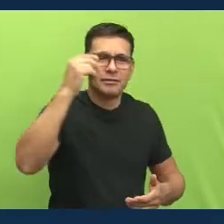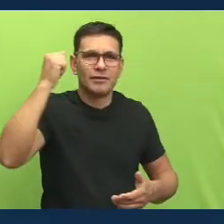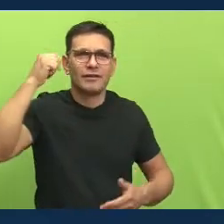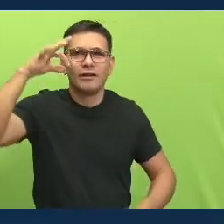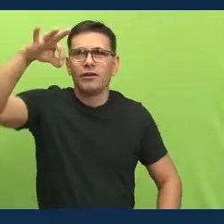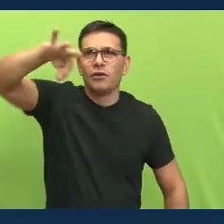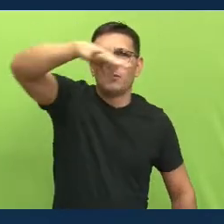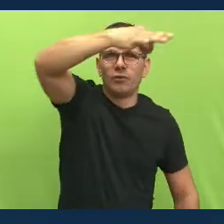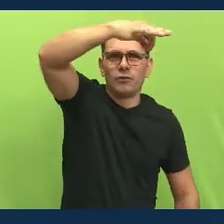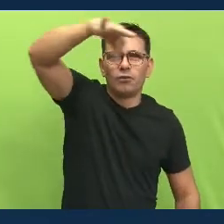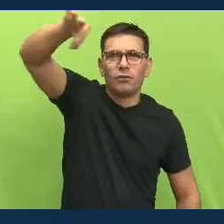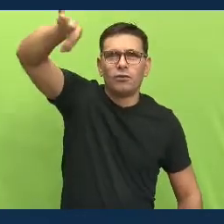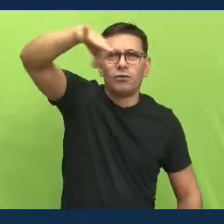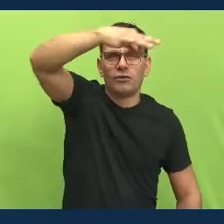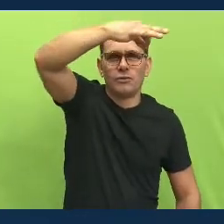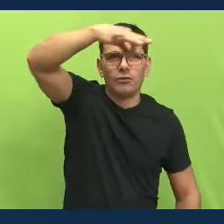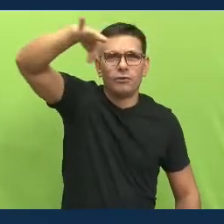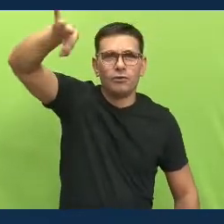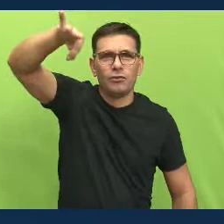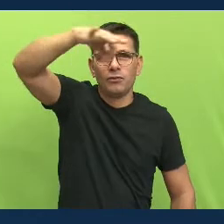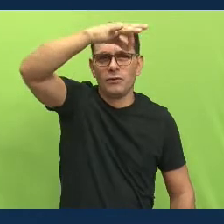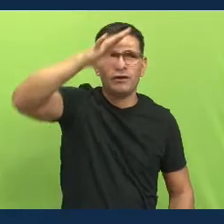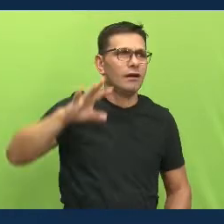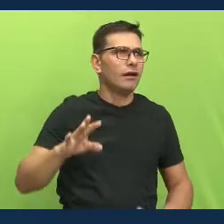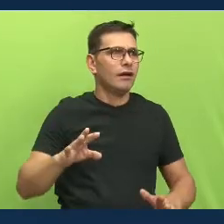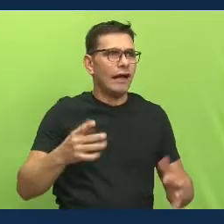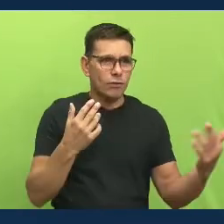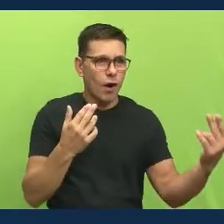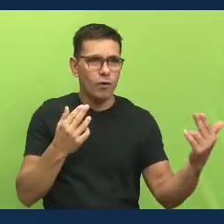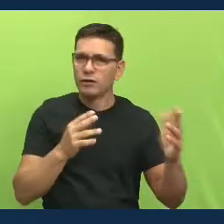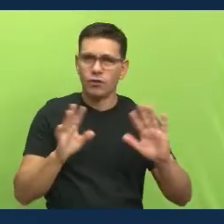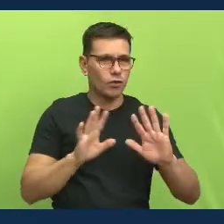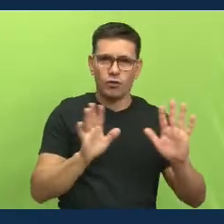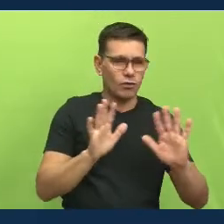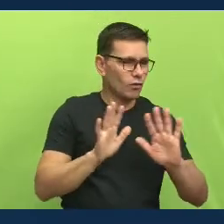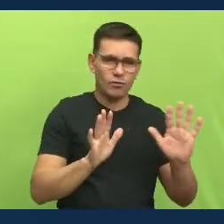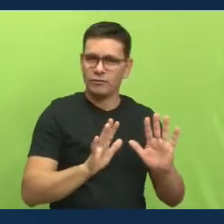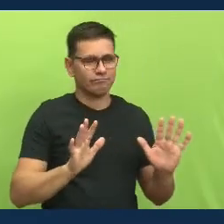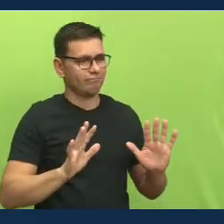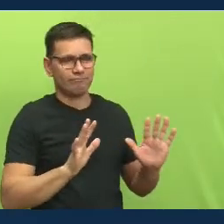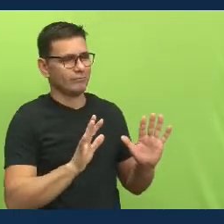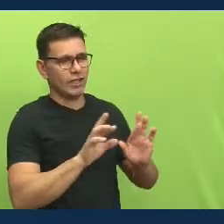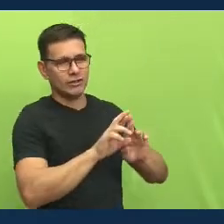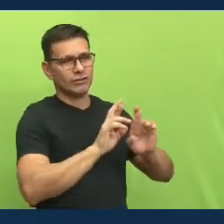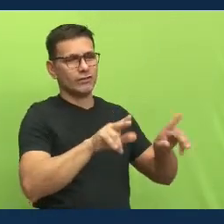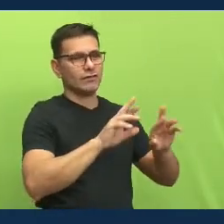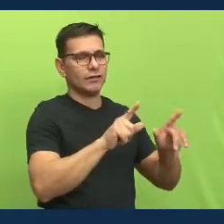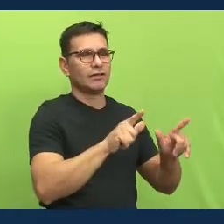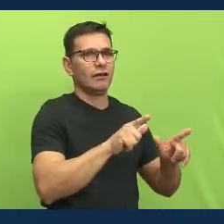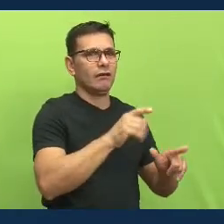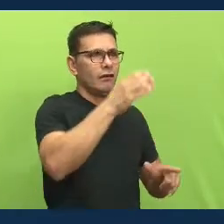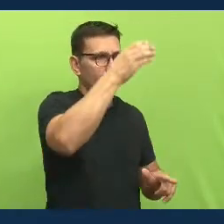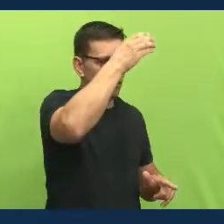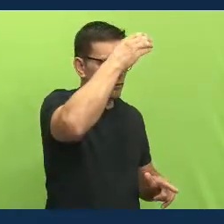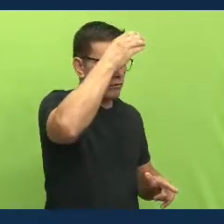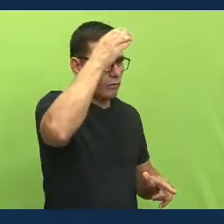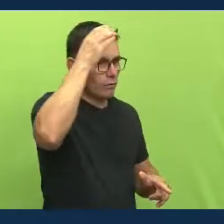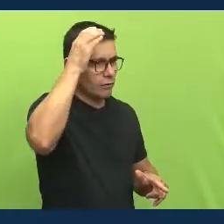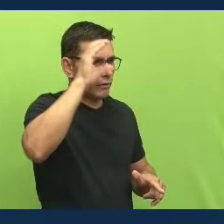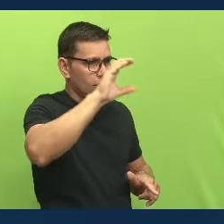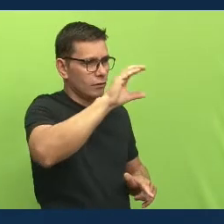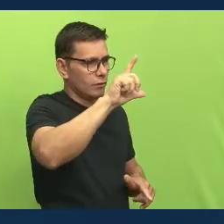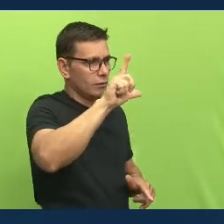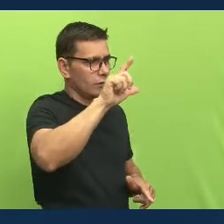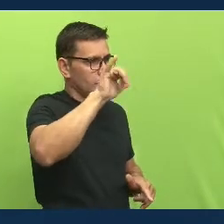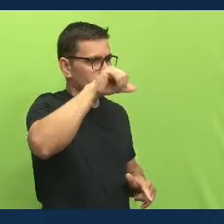hipnotizava os outros lá. Tem alguma coisa a ver com isso? Não, não tem. Nossa hipnose é clínica, Certo. né? É